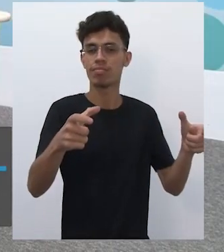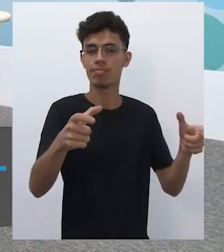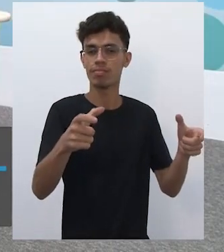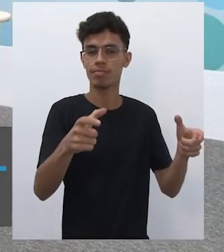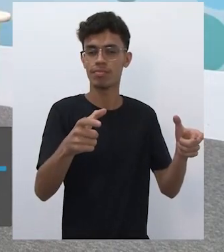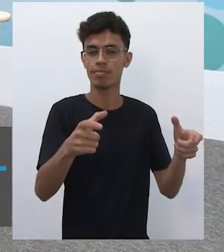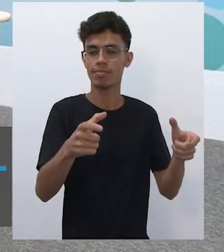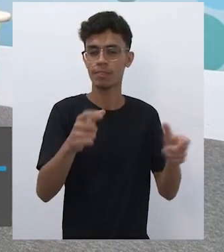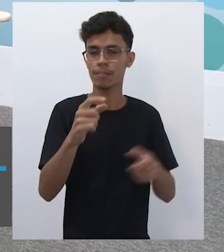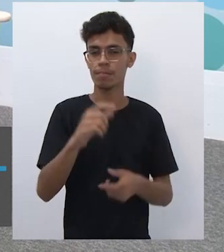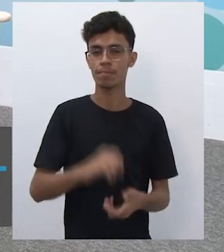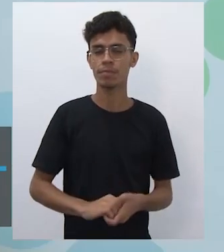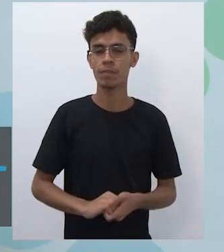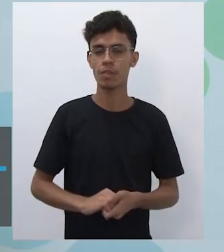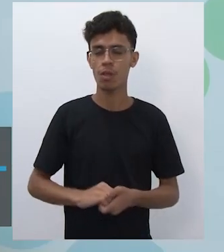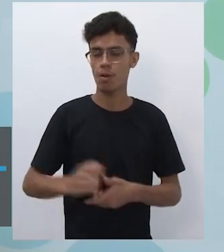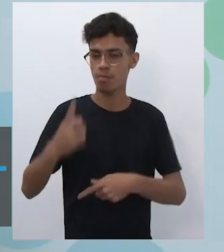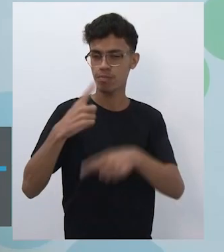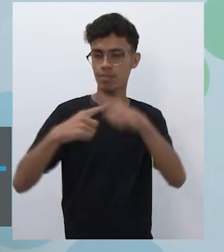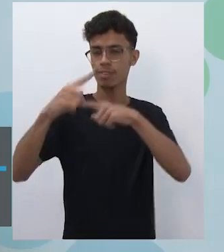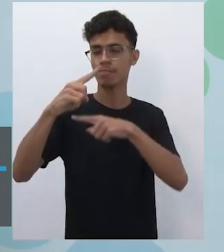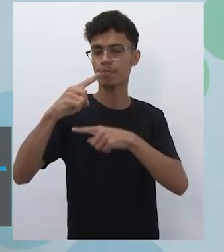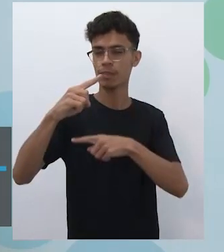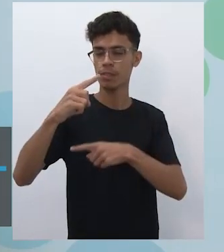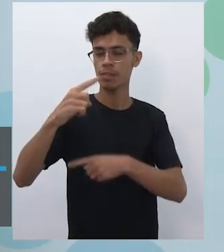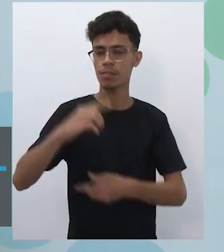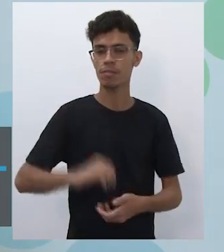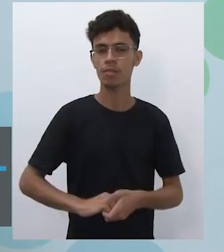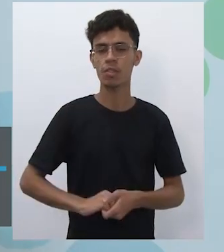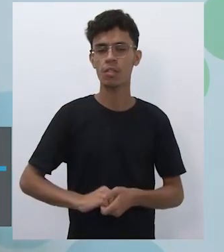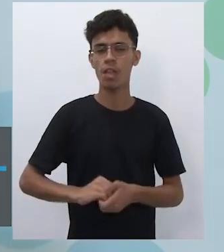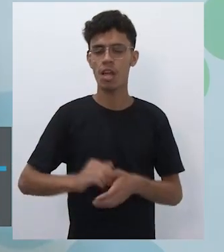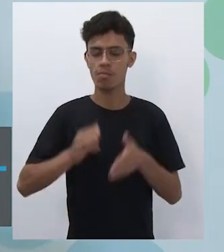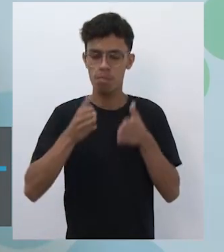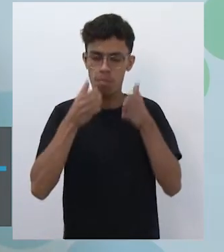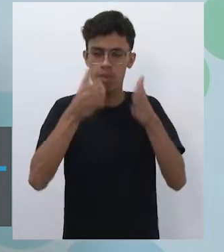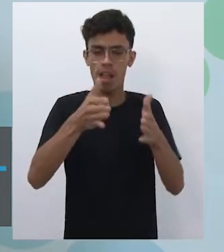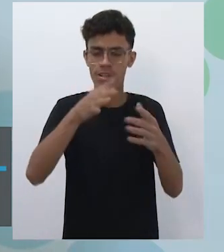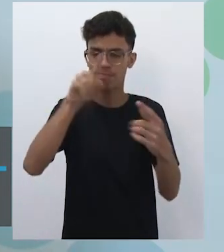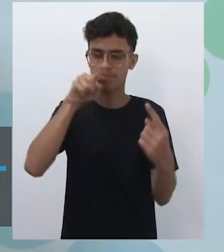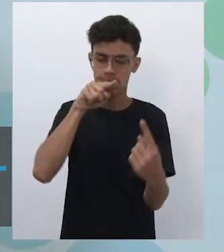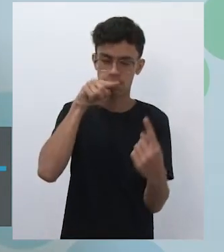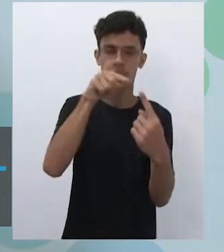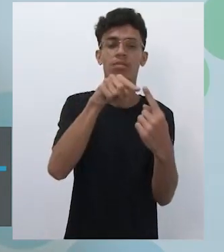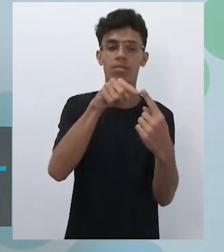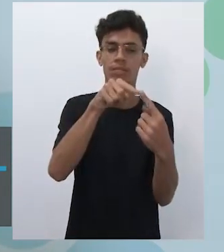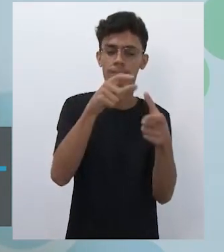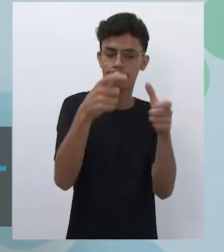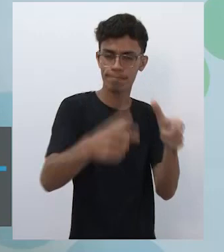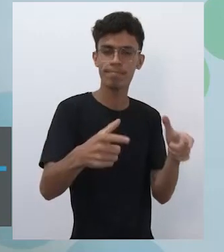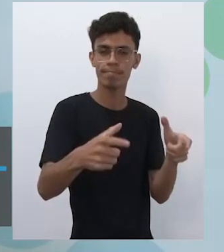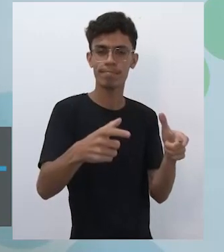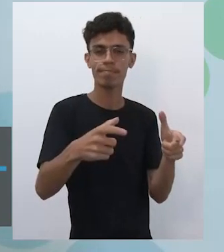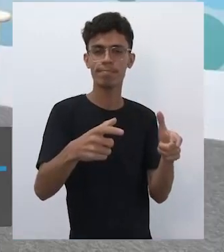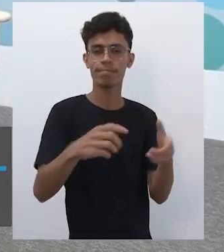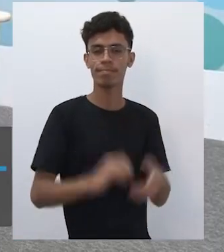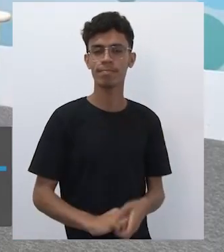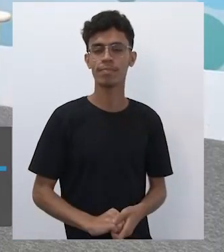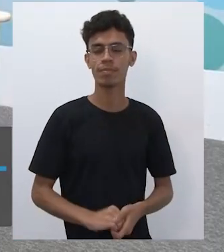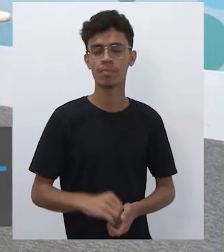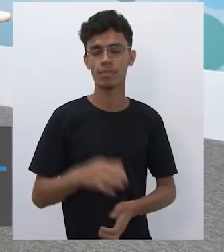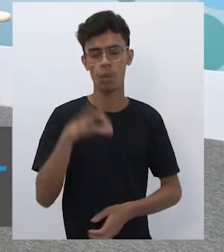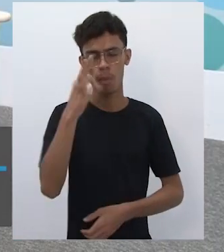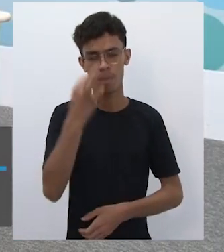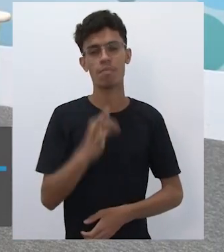a principal medida de desempenho que a gente pode falar é a questão do impacto que ele causa no ambiente onde ele está.